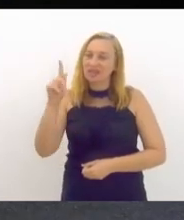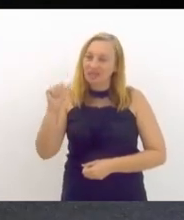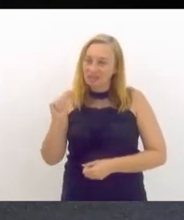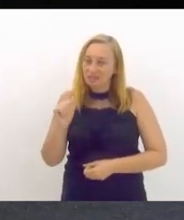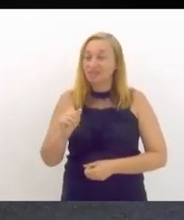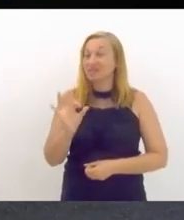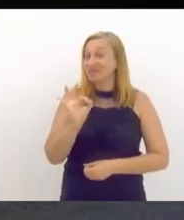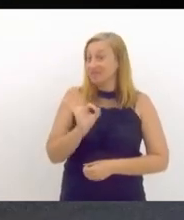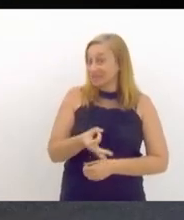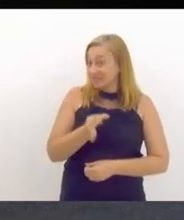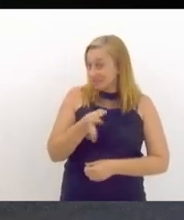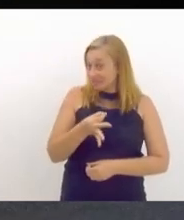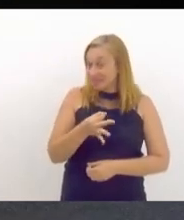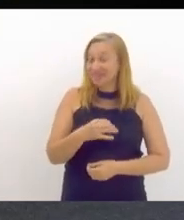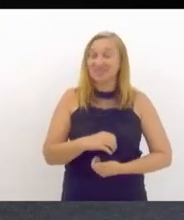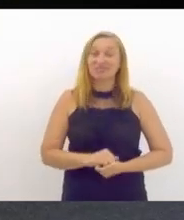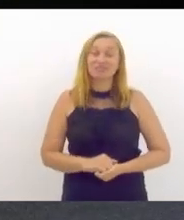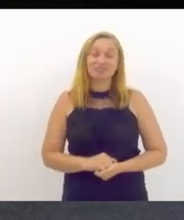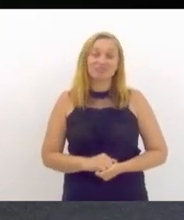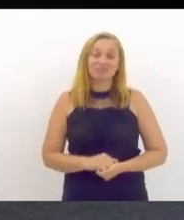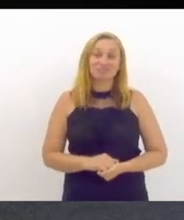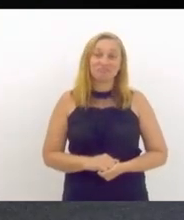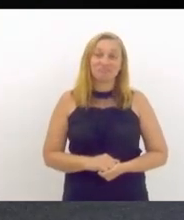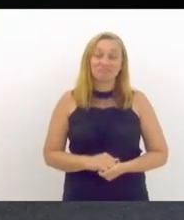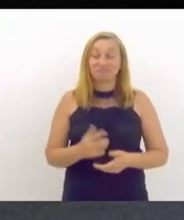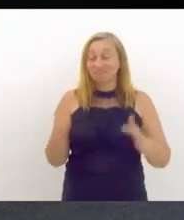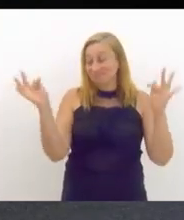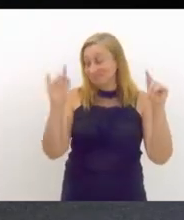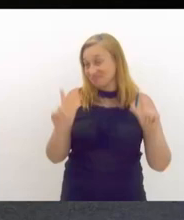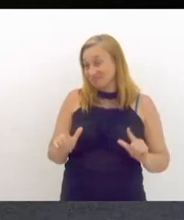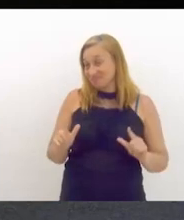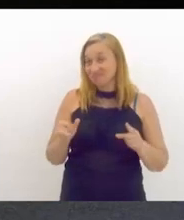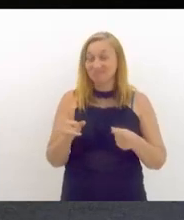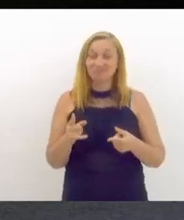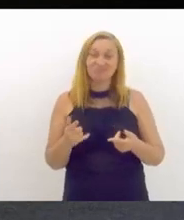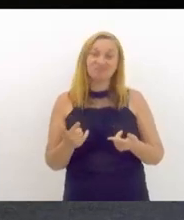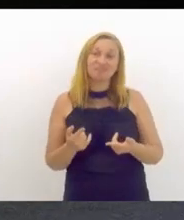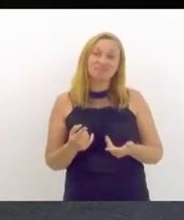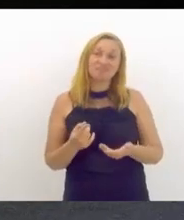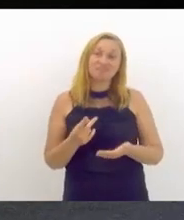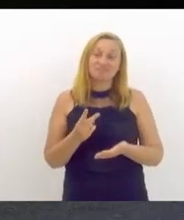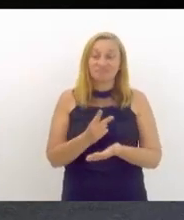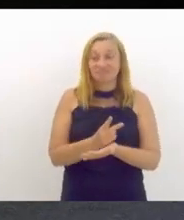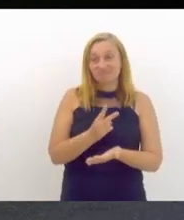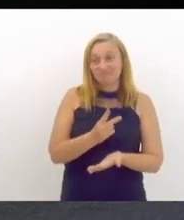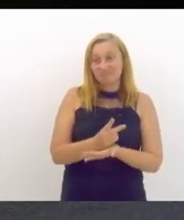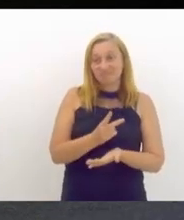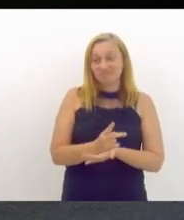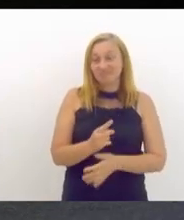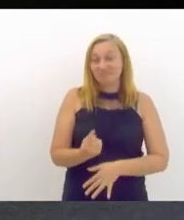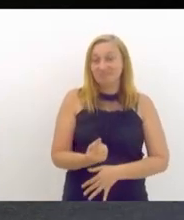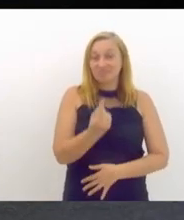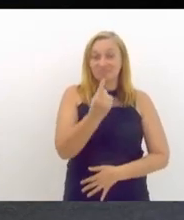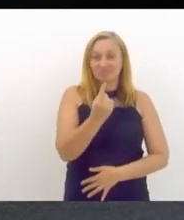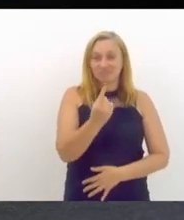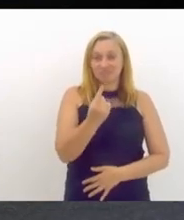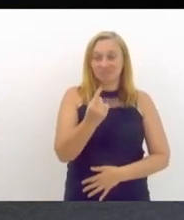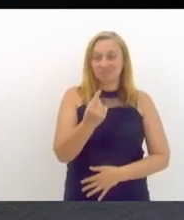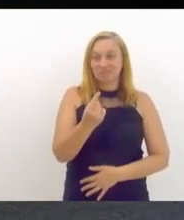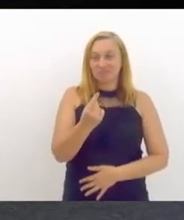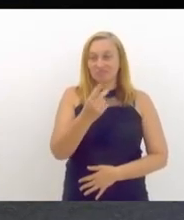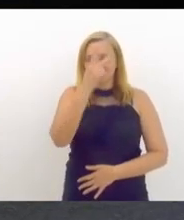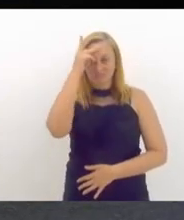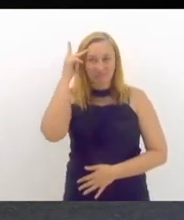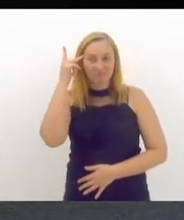evidentemente que isso me dá felicidade, que, apesar de um flamenguista